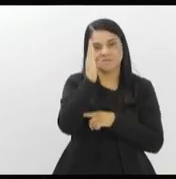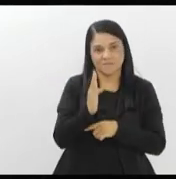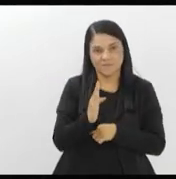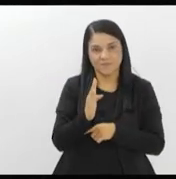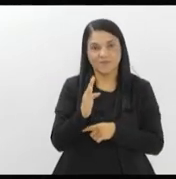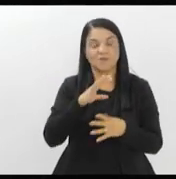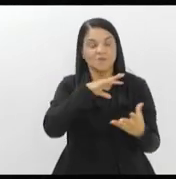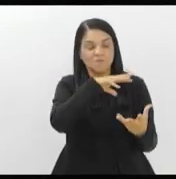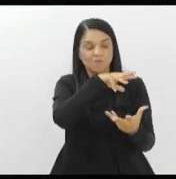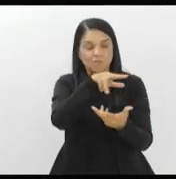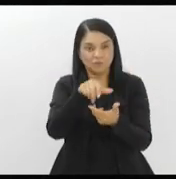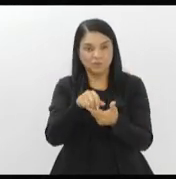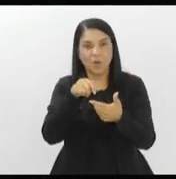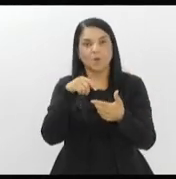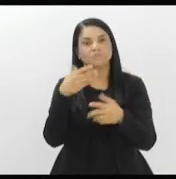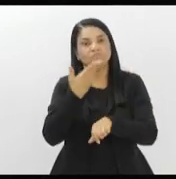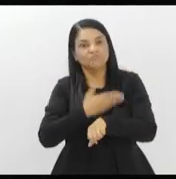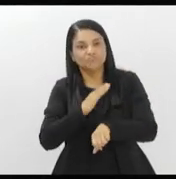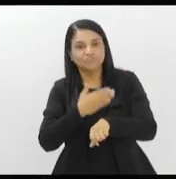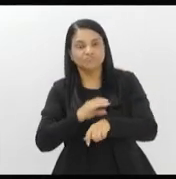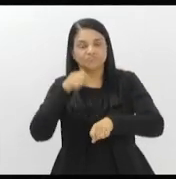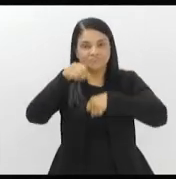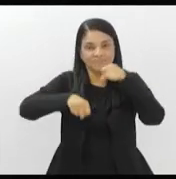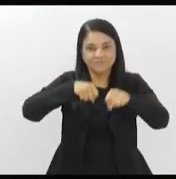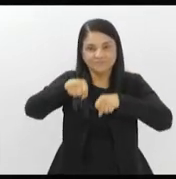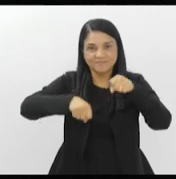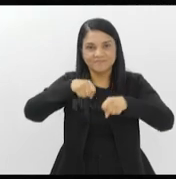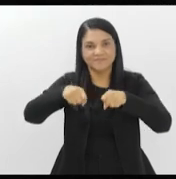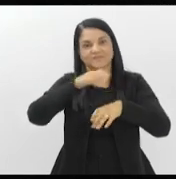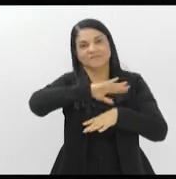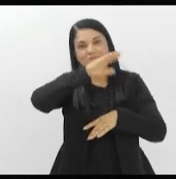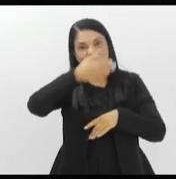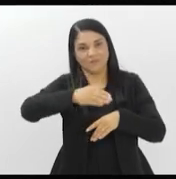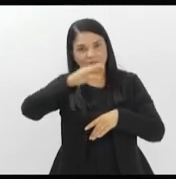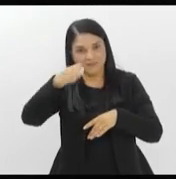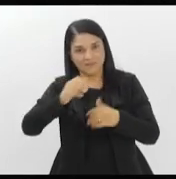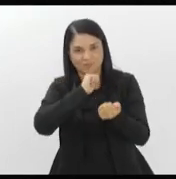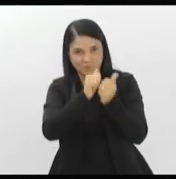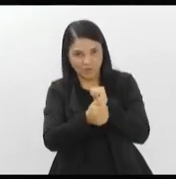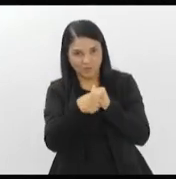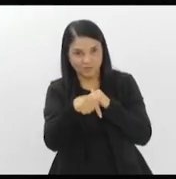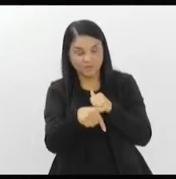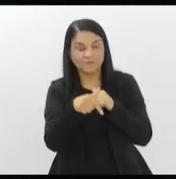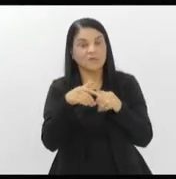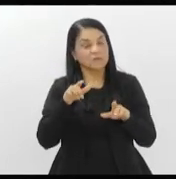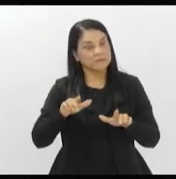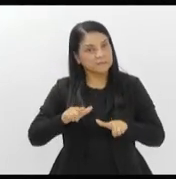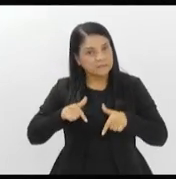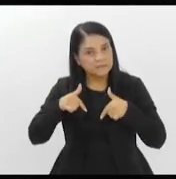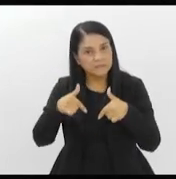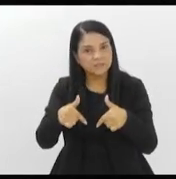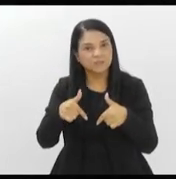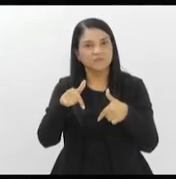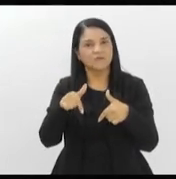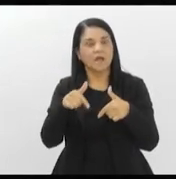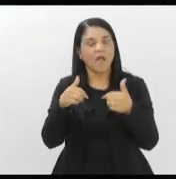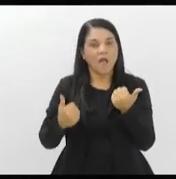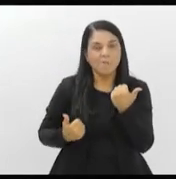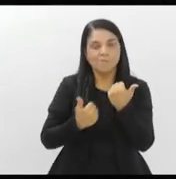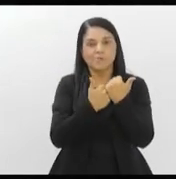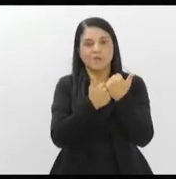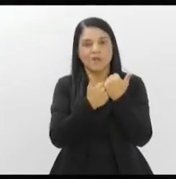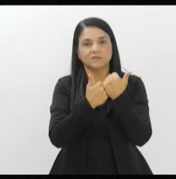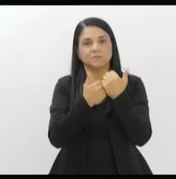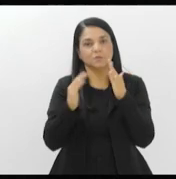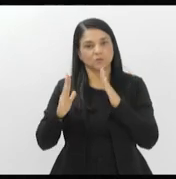e mundial na prática do ciclismo de montanha. Então, quando a gente tem essa iniciativa apoiada